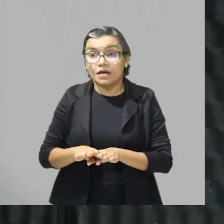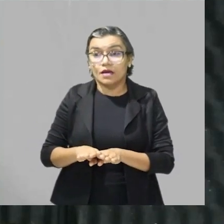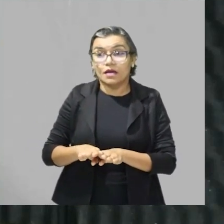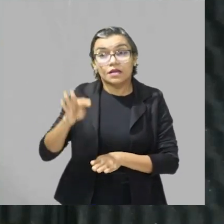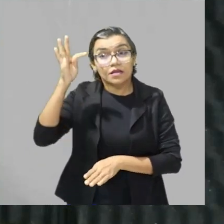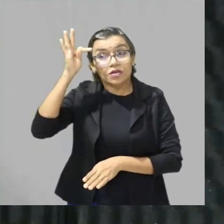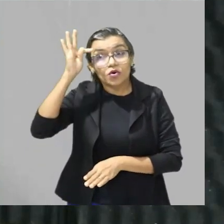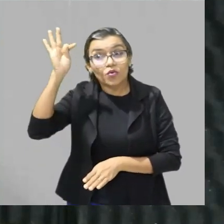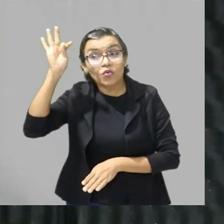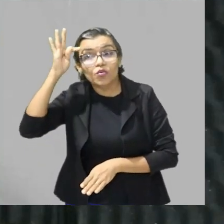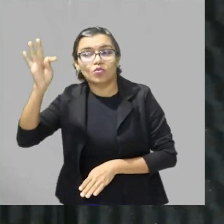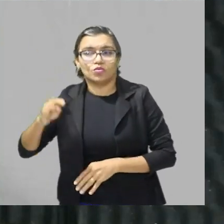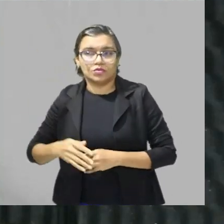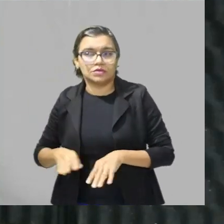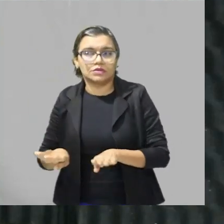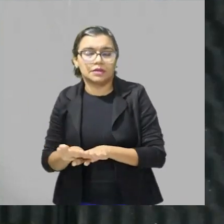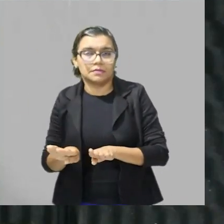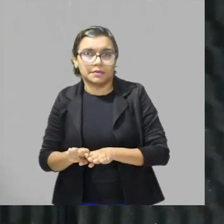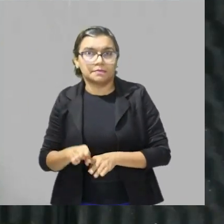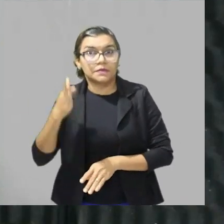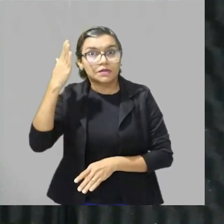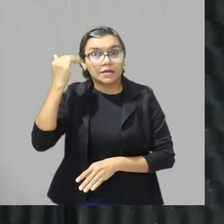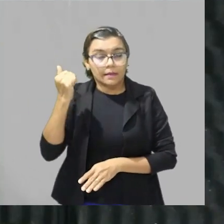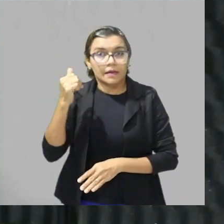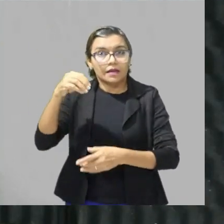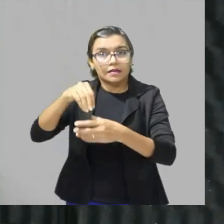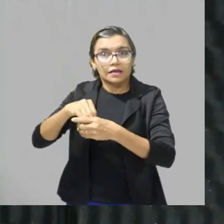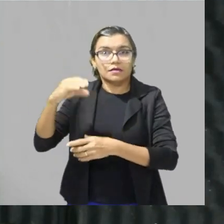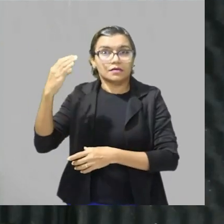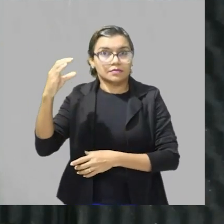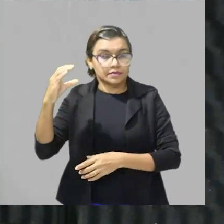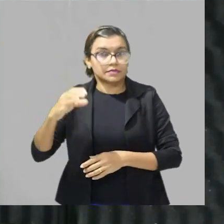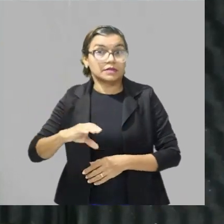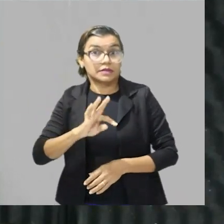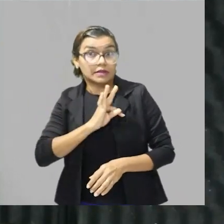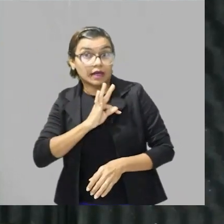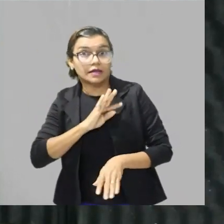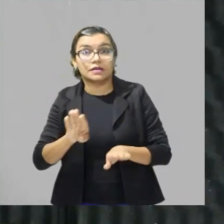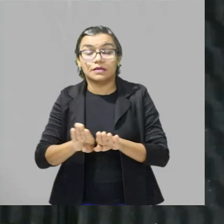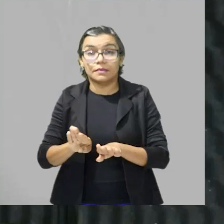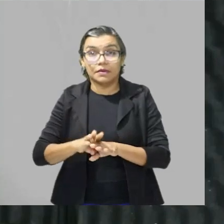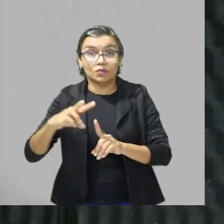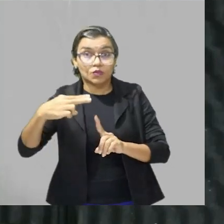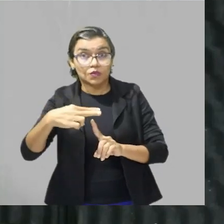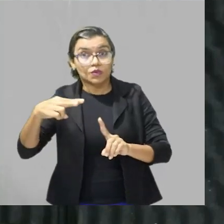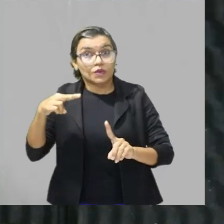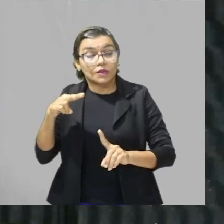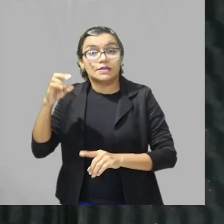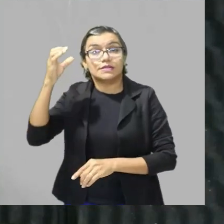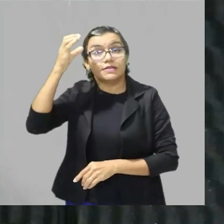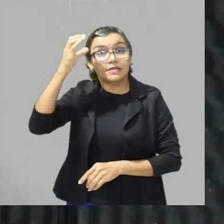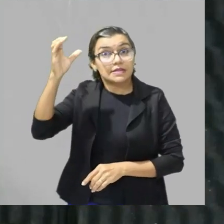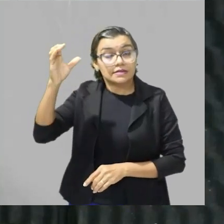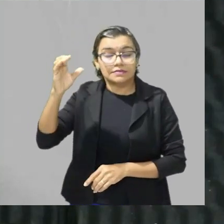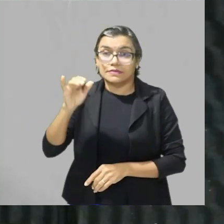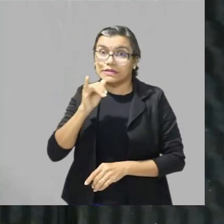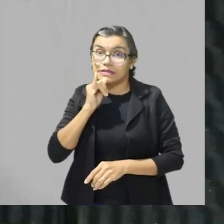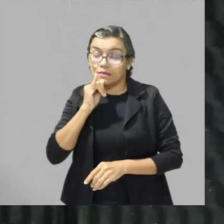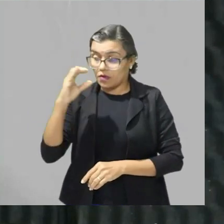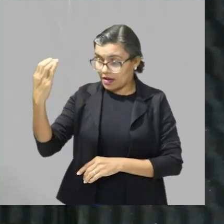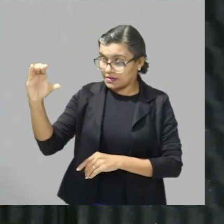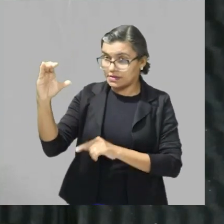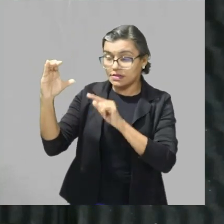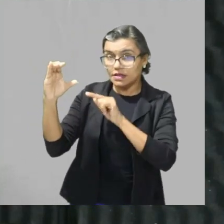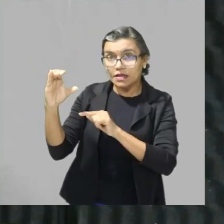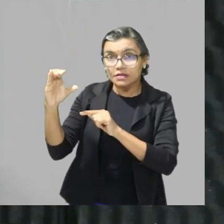o Saber aplicado integrado Claro dentro da ciência da técnica do ponto de vista da ideia de ciência a